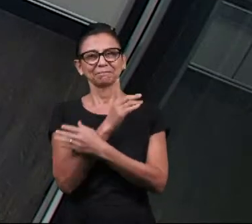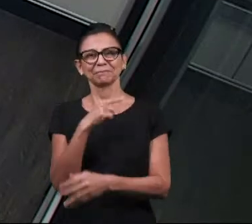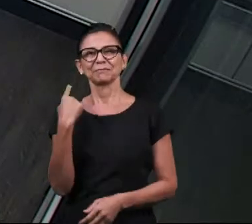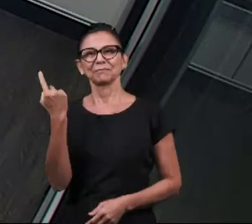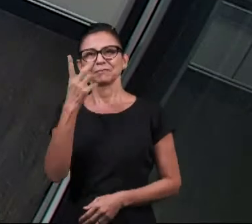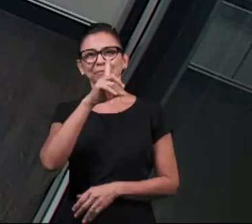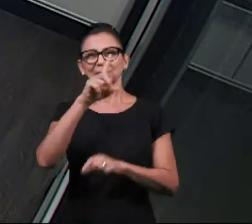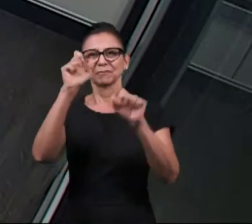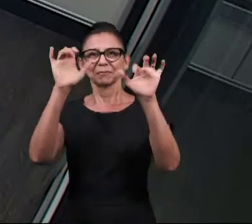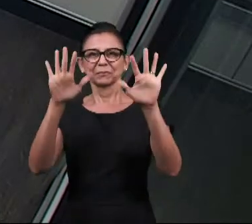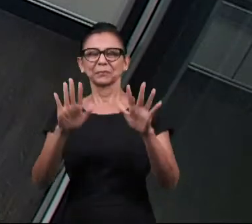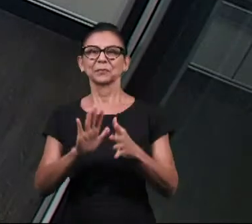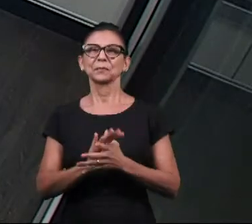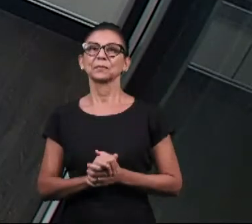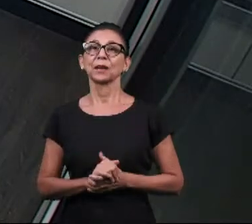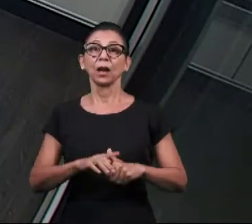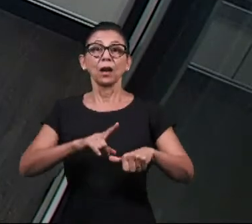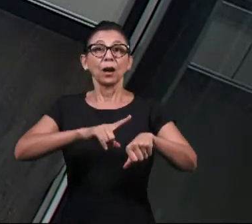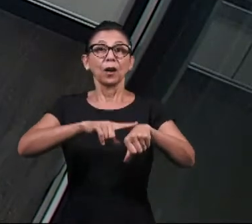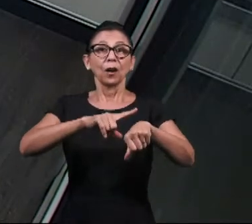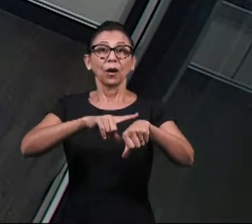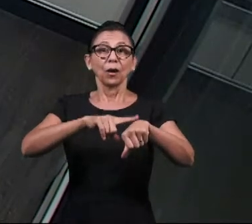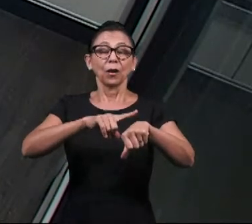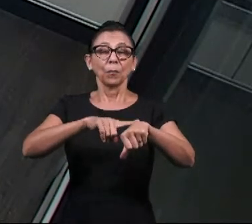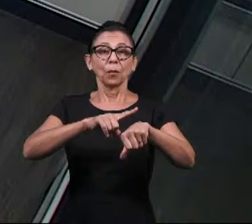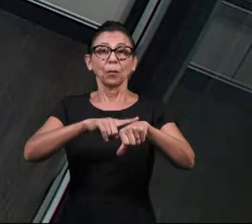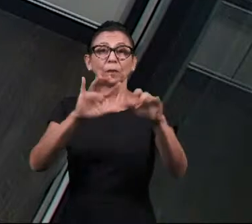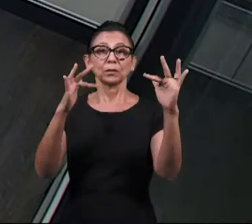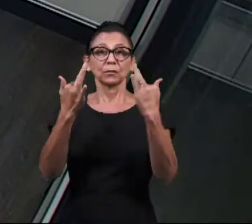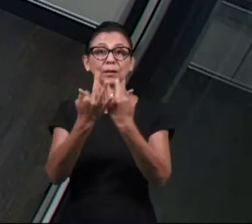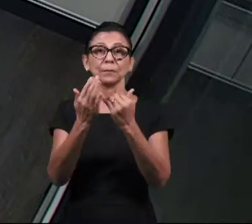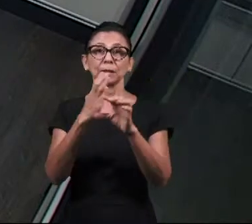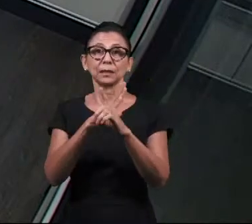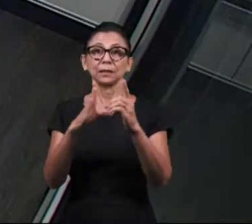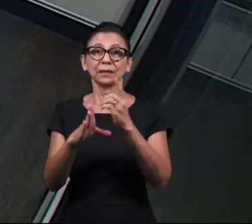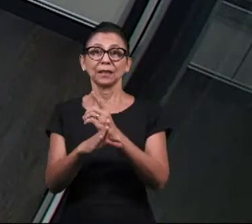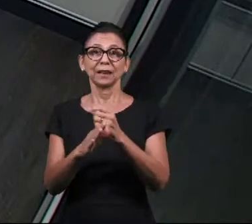Deus abençoe. Daqui a pouco, momento com a família, o culto no lar.